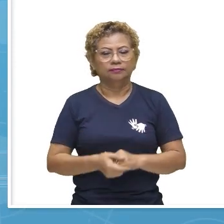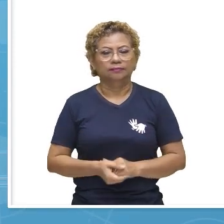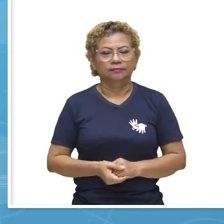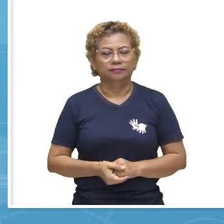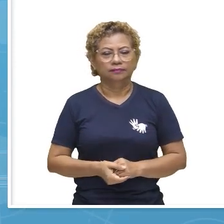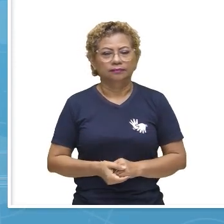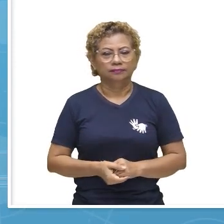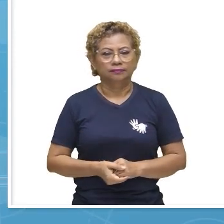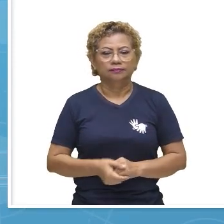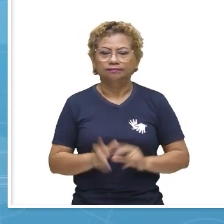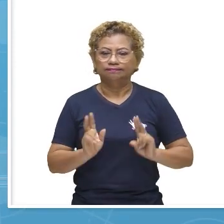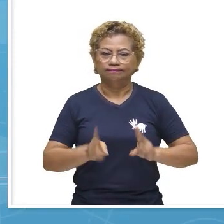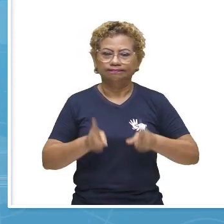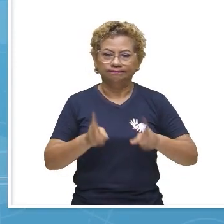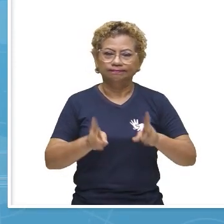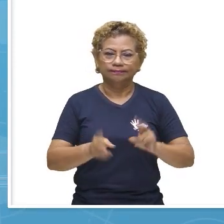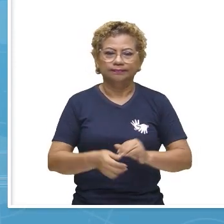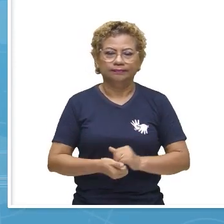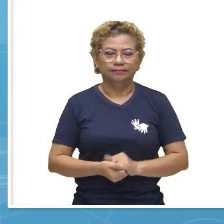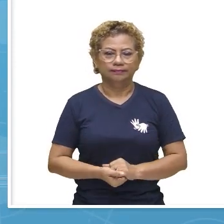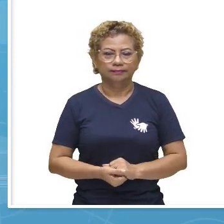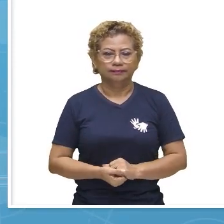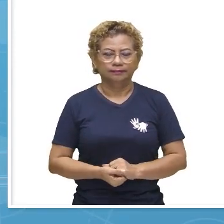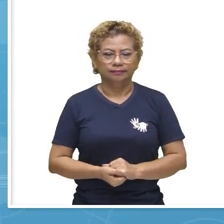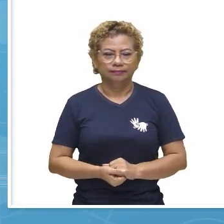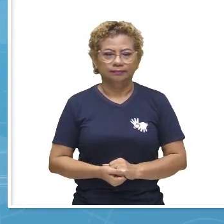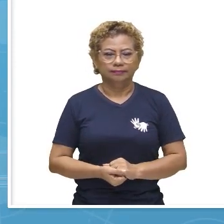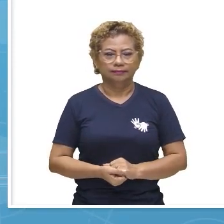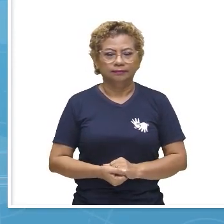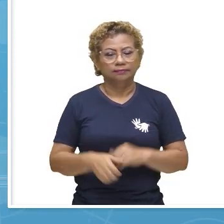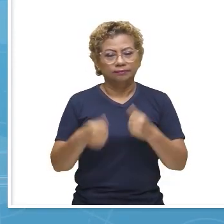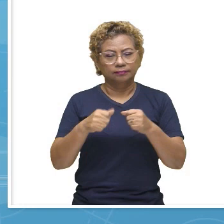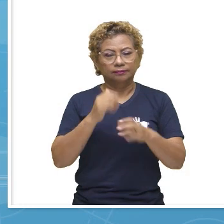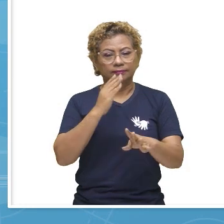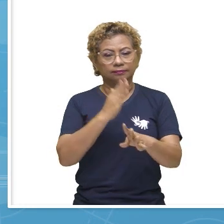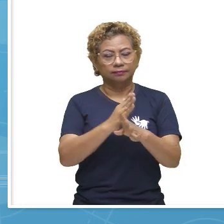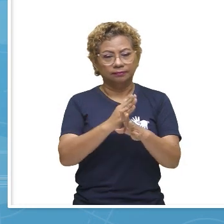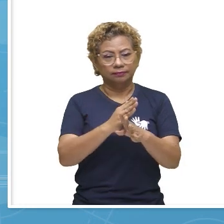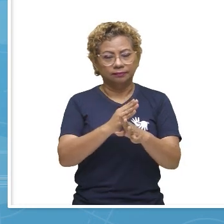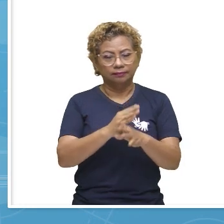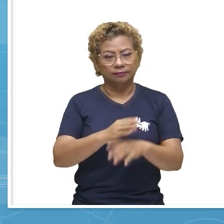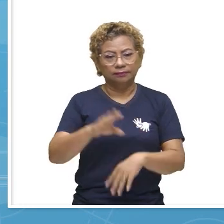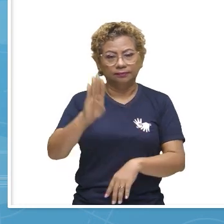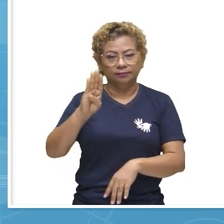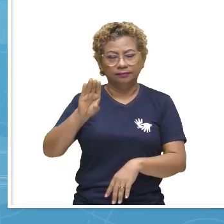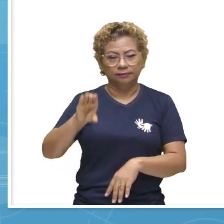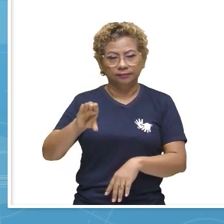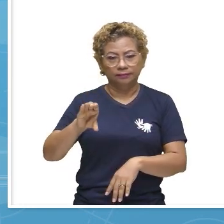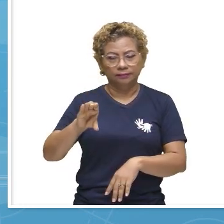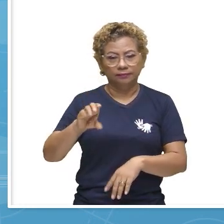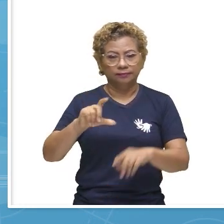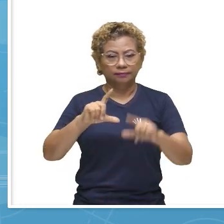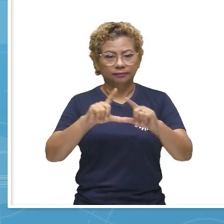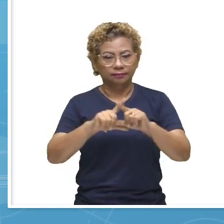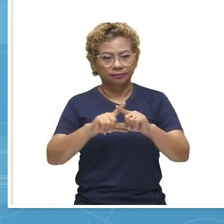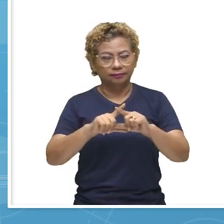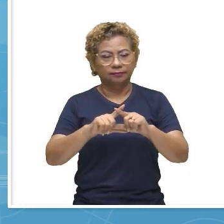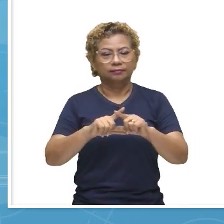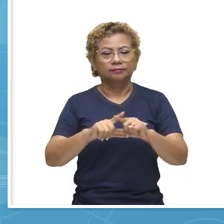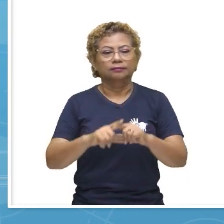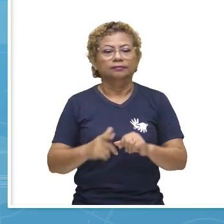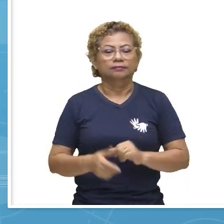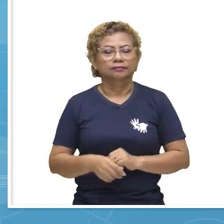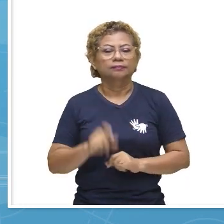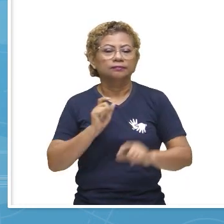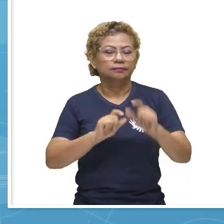passos para resolver que eu já falei aí para vocês, né? Encontrar A, B e C, delta e aplicar na fórmula, né? Então, quem é o